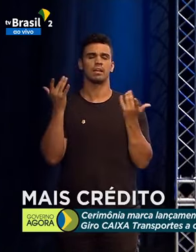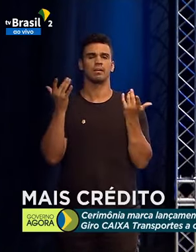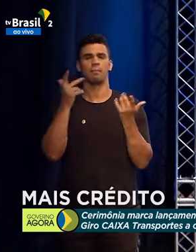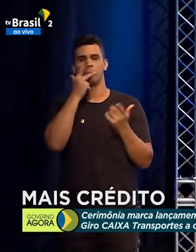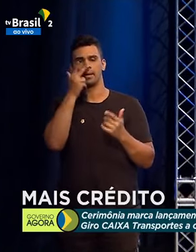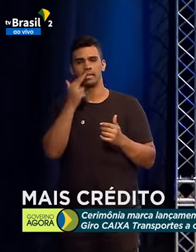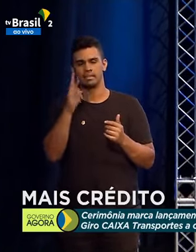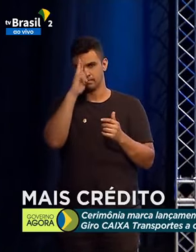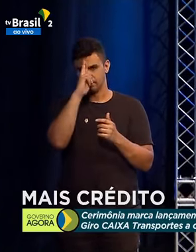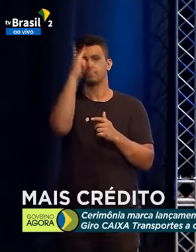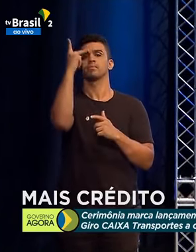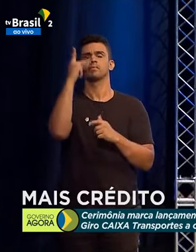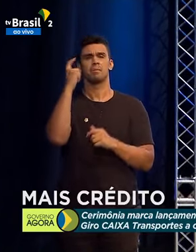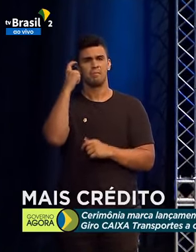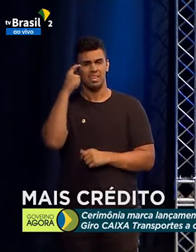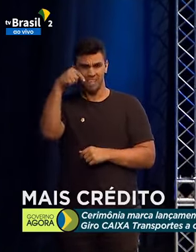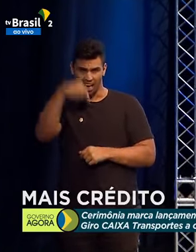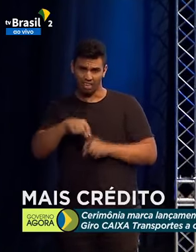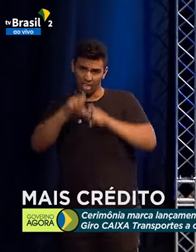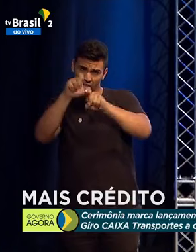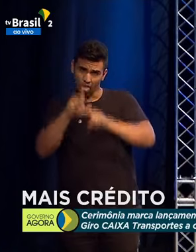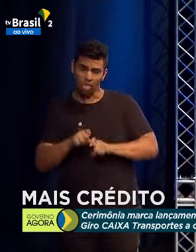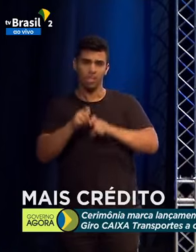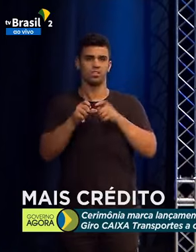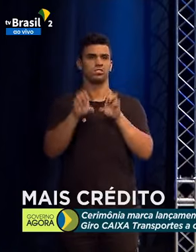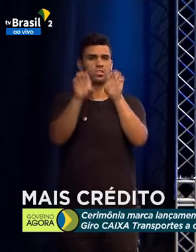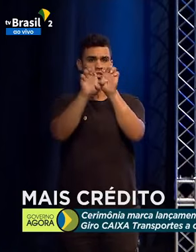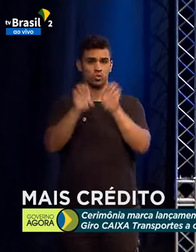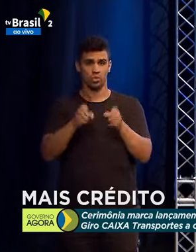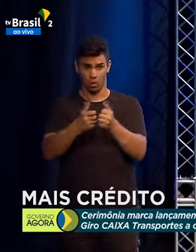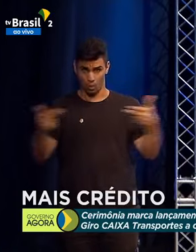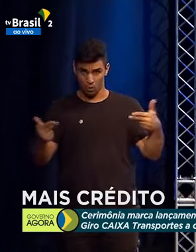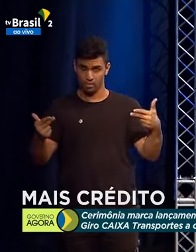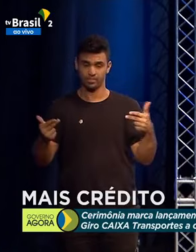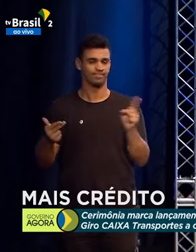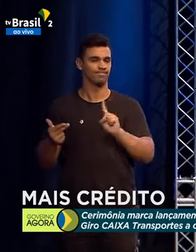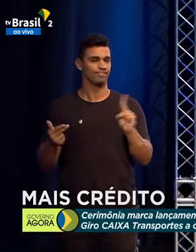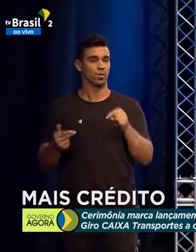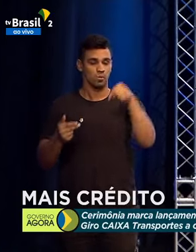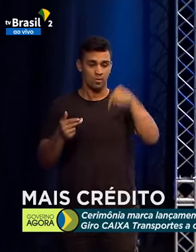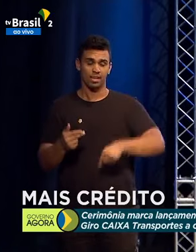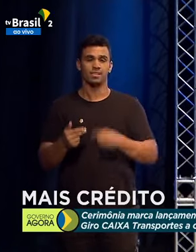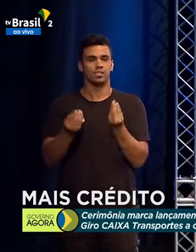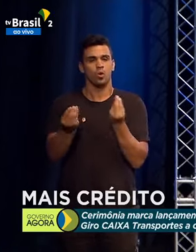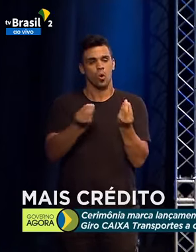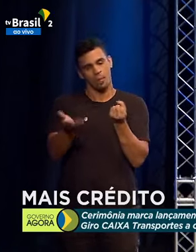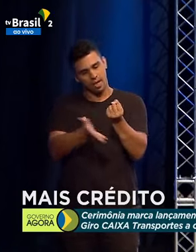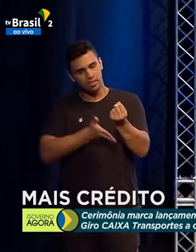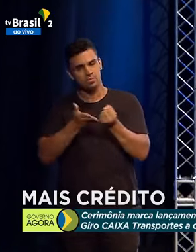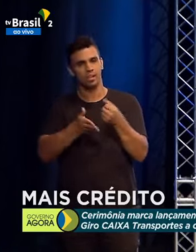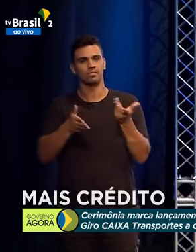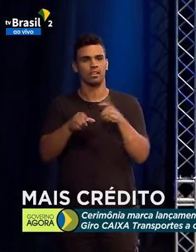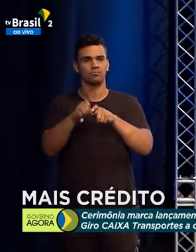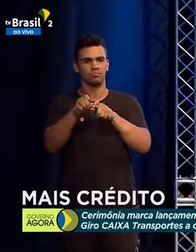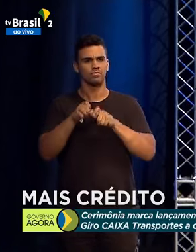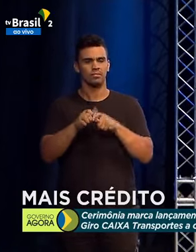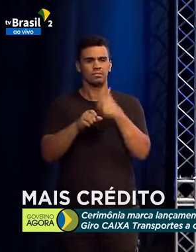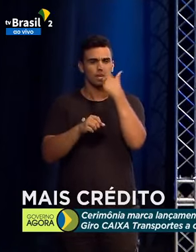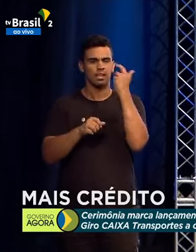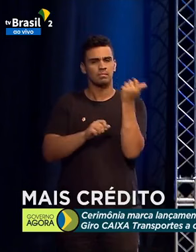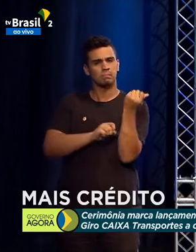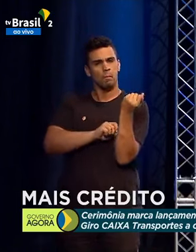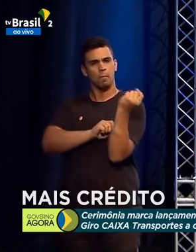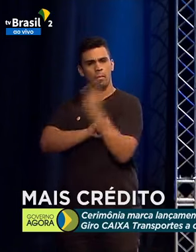está preso a uma armadilha de baixo crescimento estrutural, porque as razões do baixo crescimento estrutural estão sendo atacadas, como